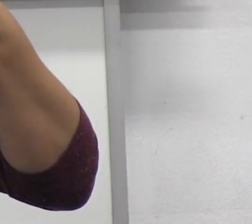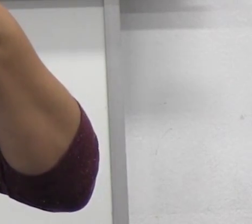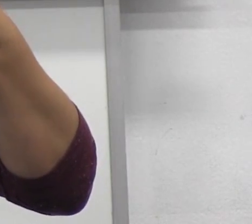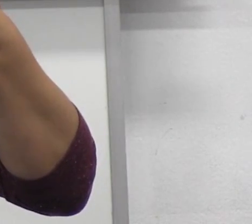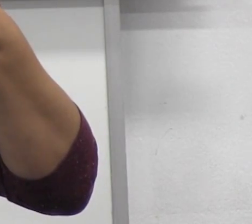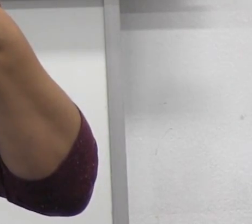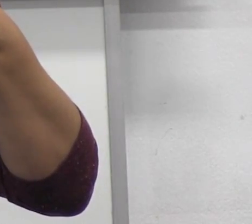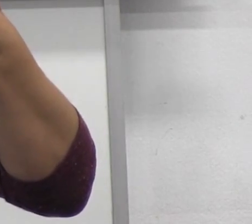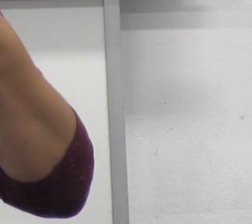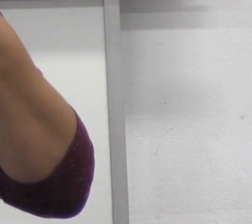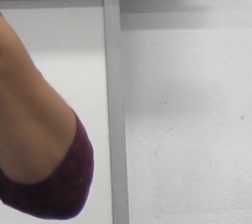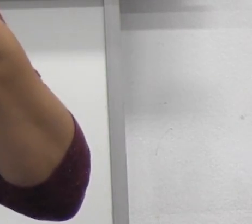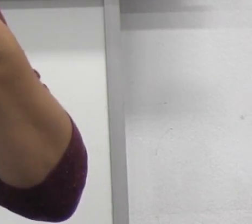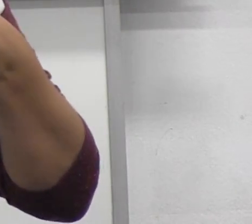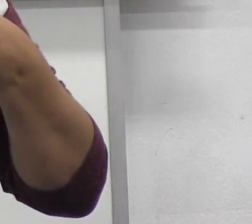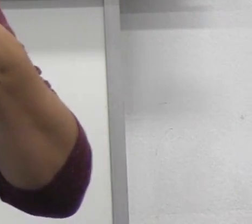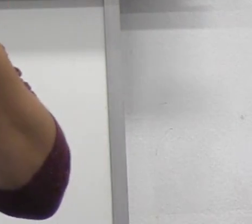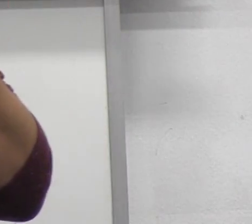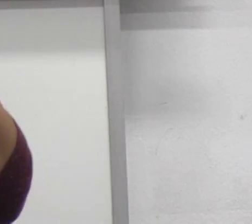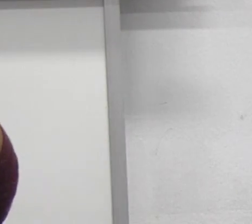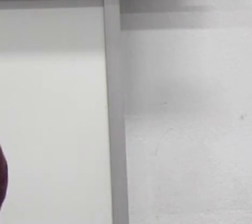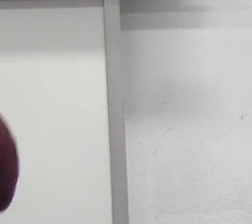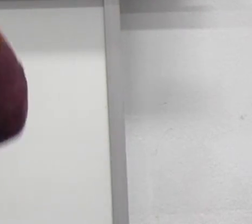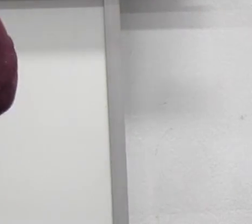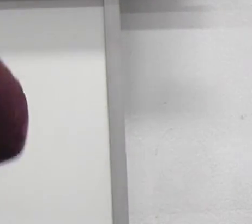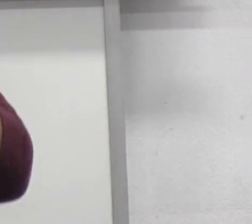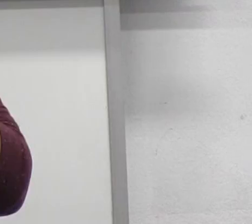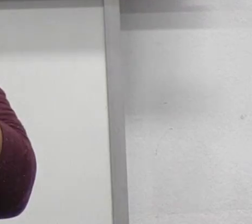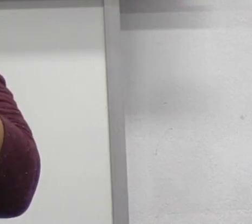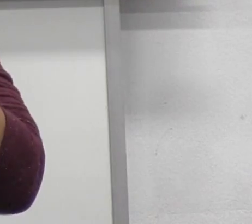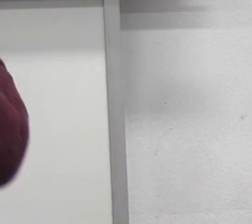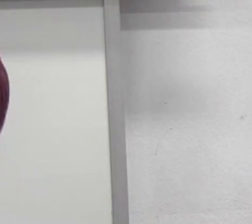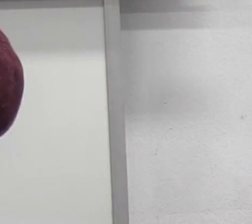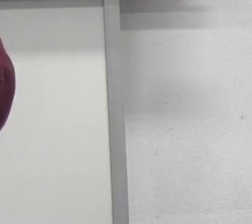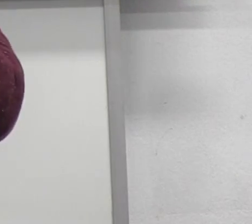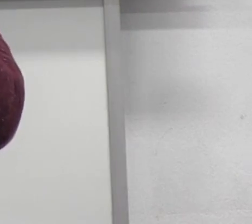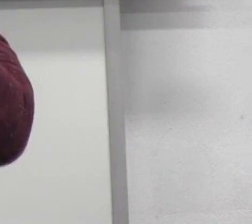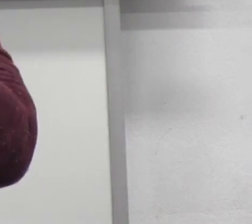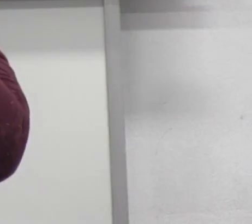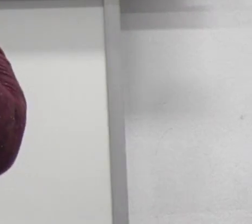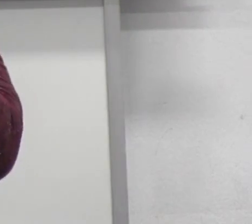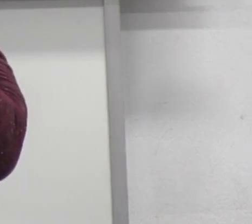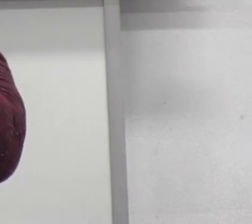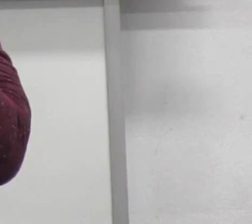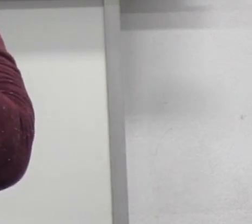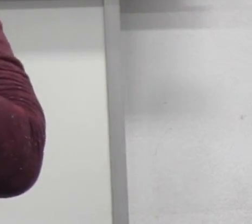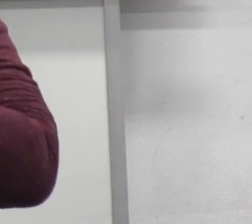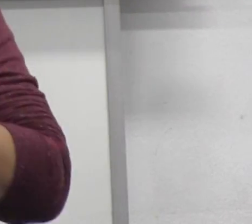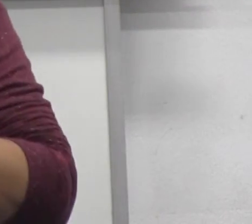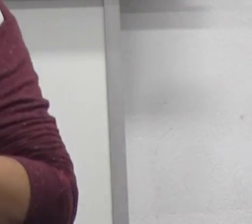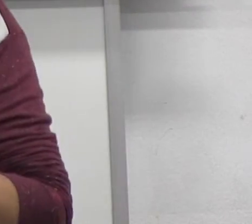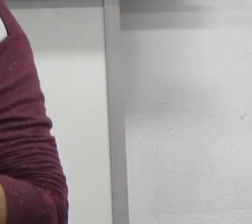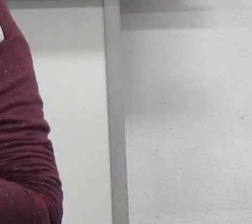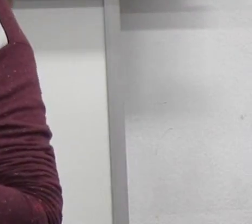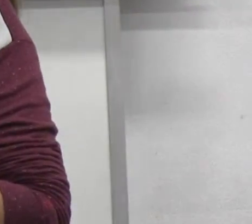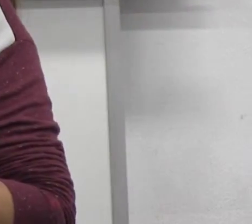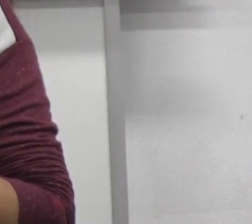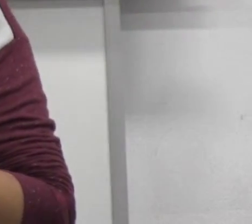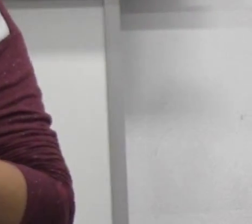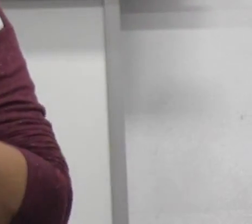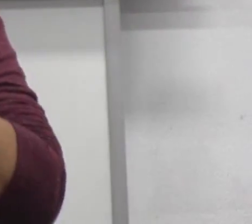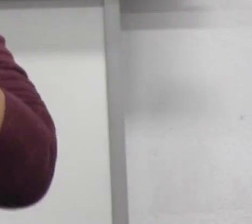A palestra do Wagner, ele falou ainda há pouco que a base da